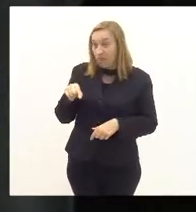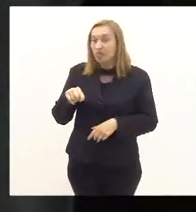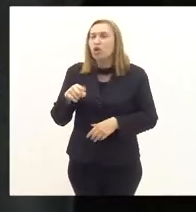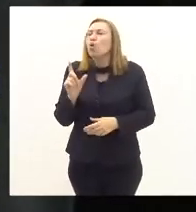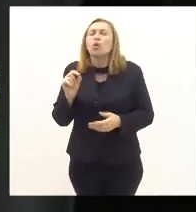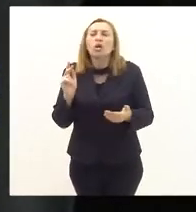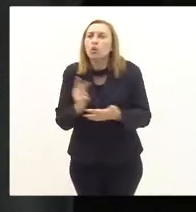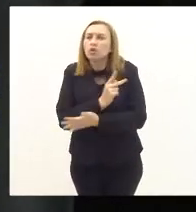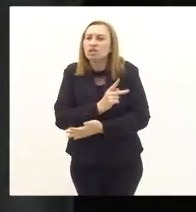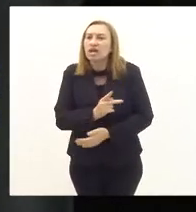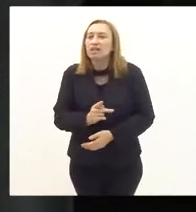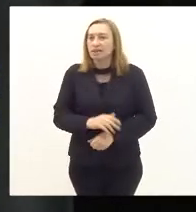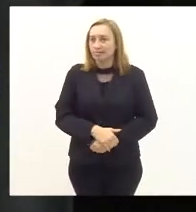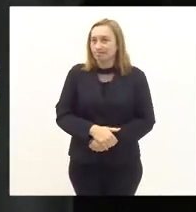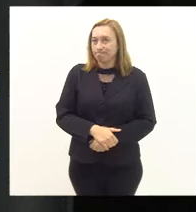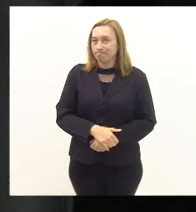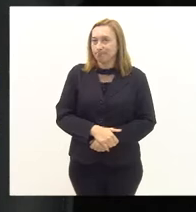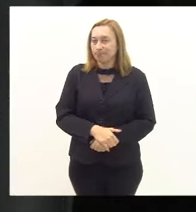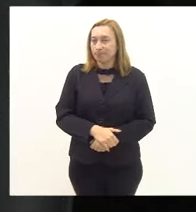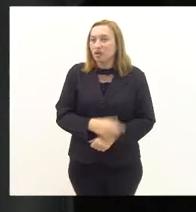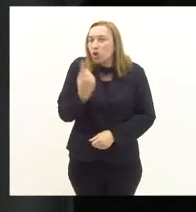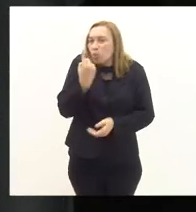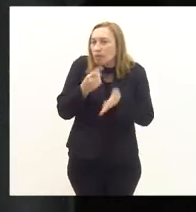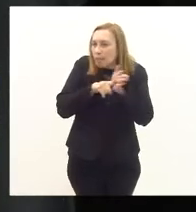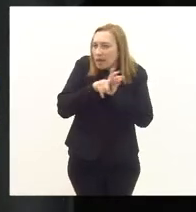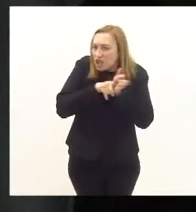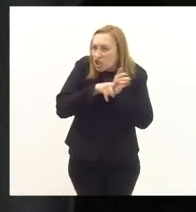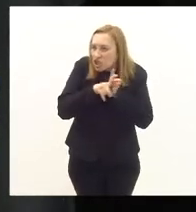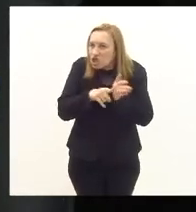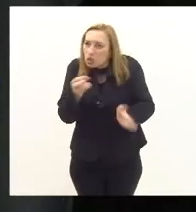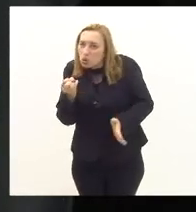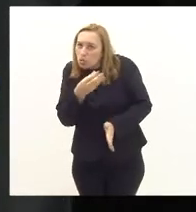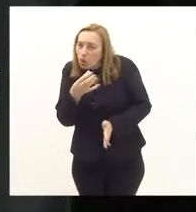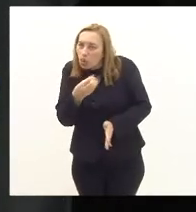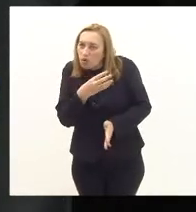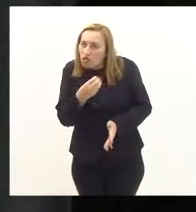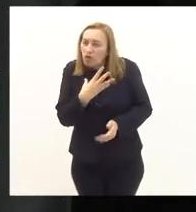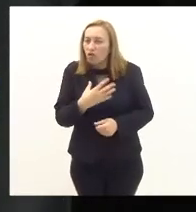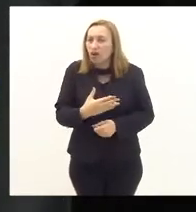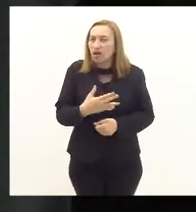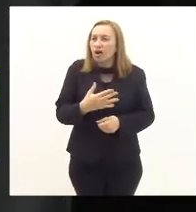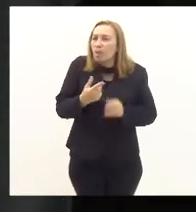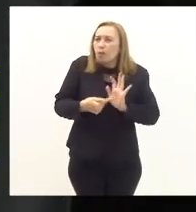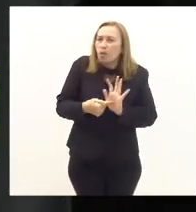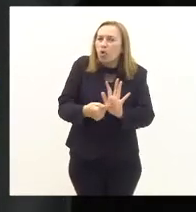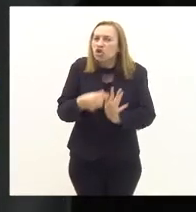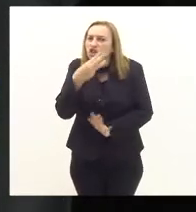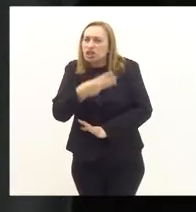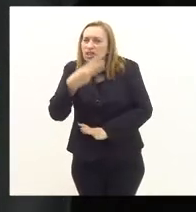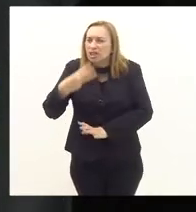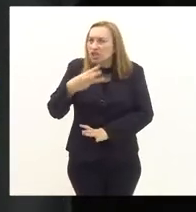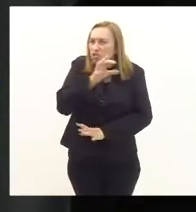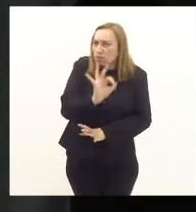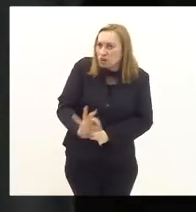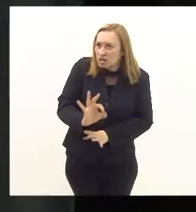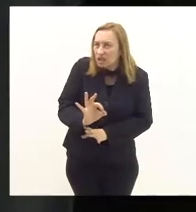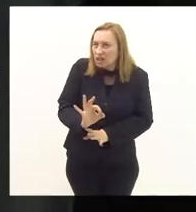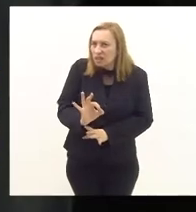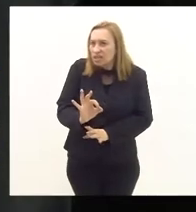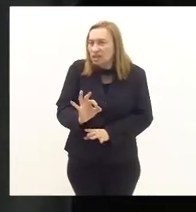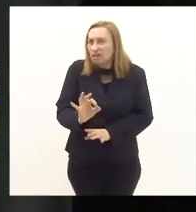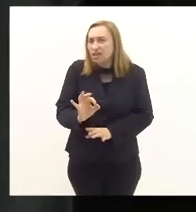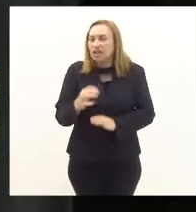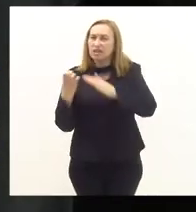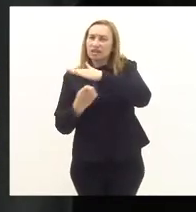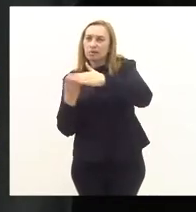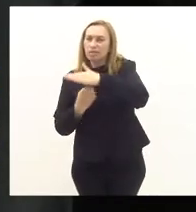que acontece? Acontece que uma pesquisa recentemente feita mostra que 33% das empresas no